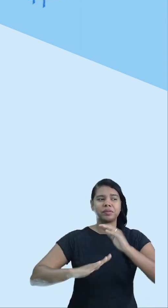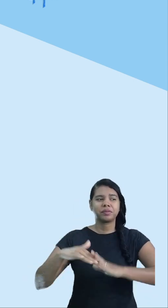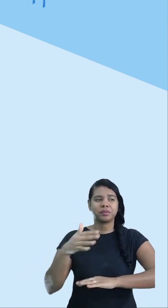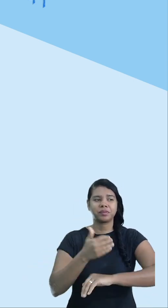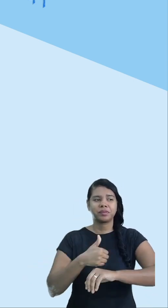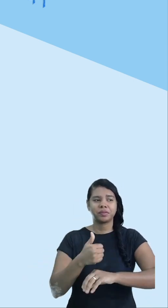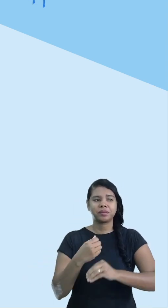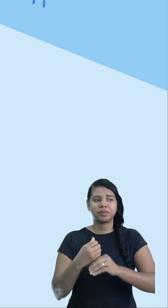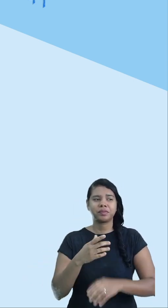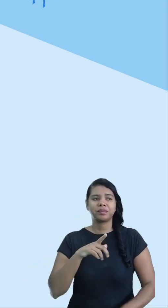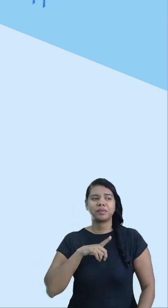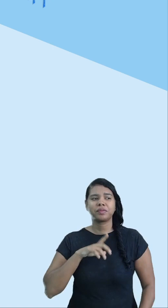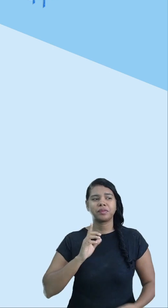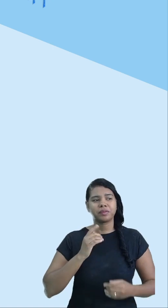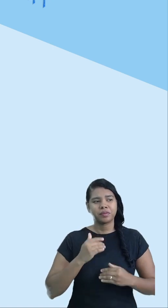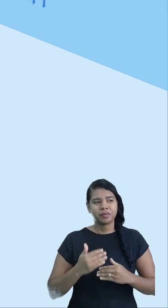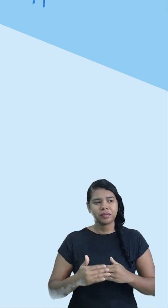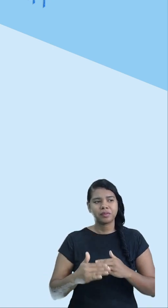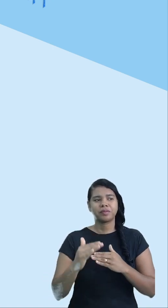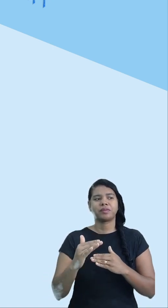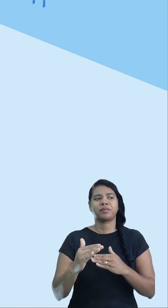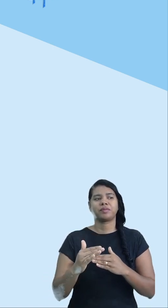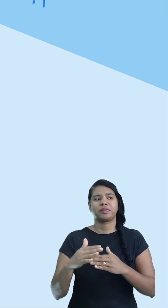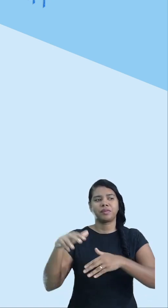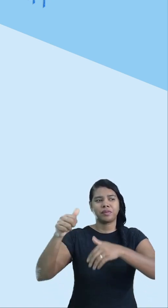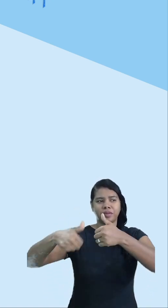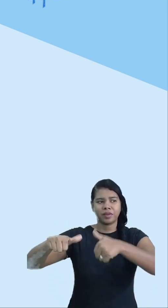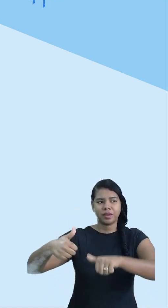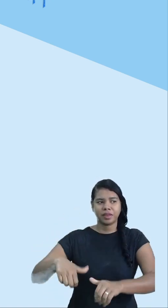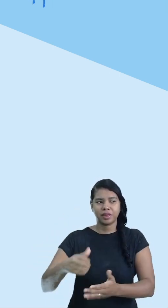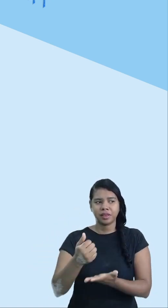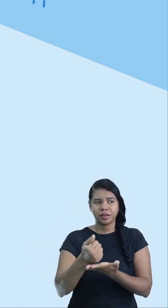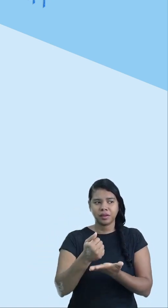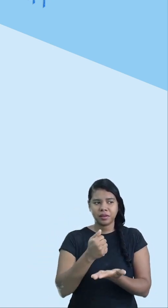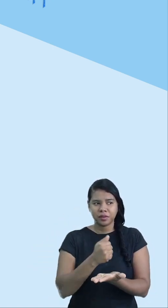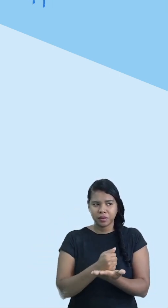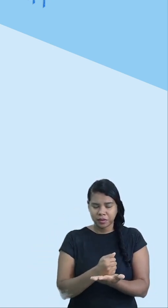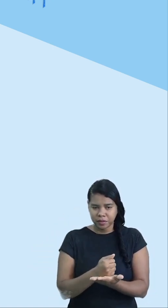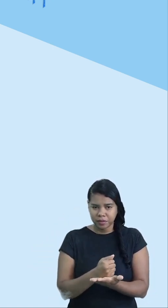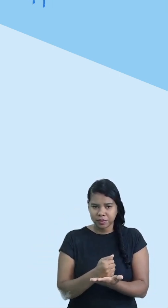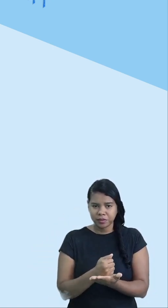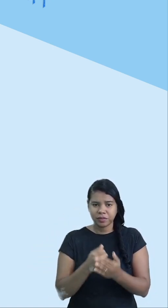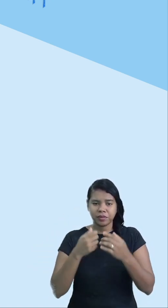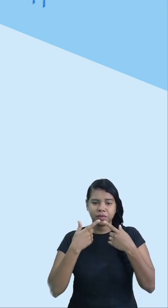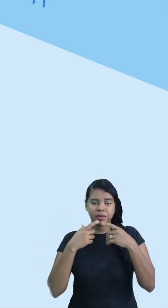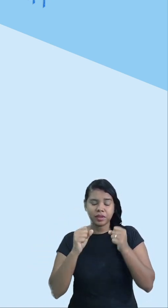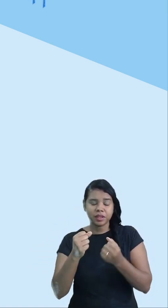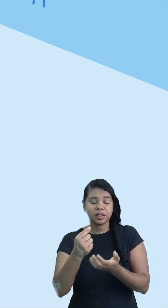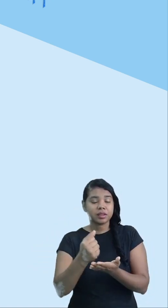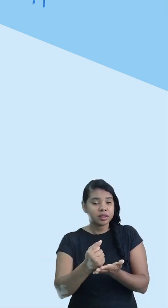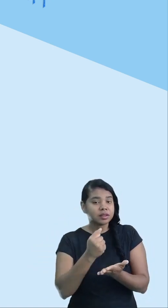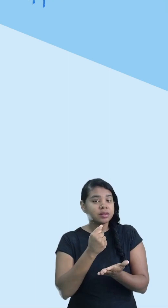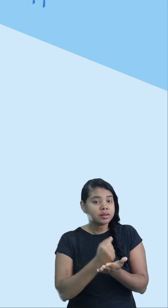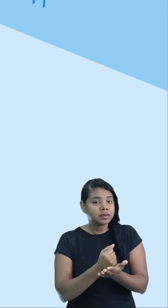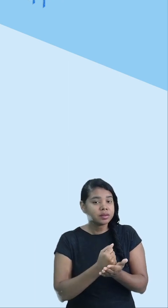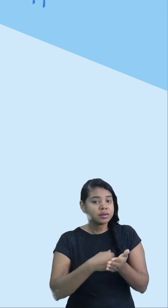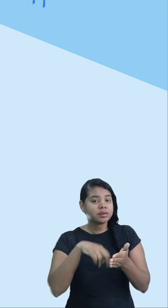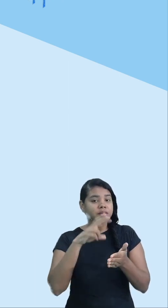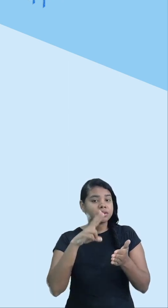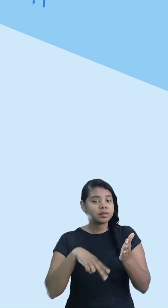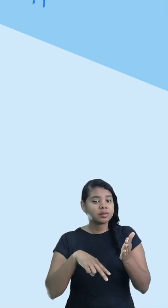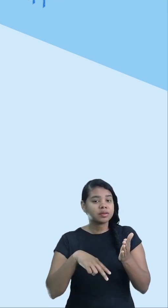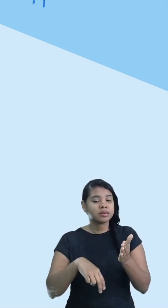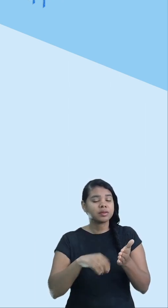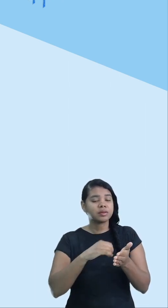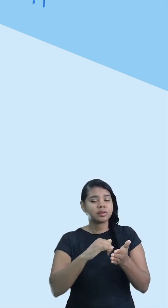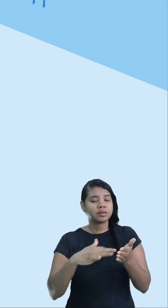a gente tem que seguir uma análise documentária com uma linguagem documentária, uma leitura documentária para que a